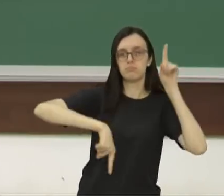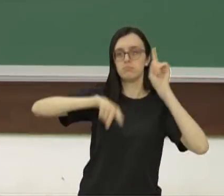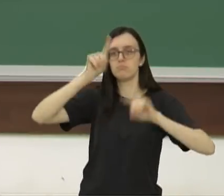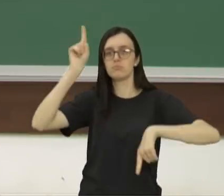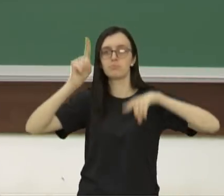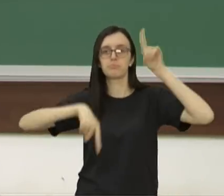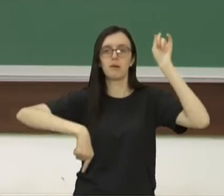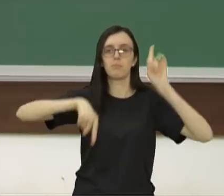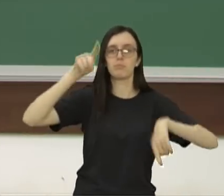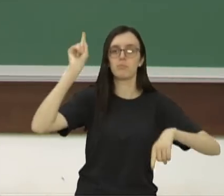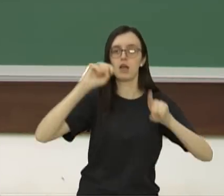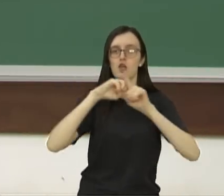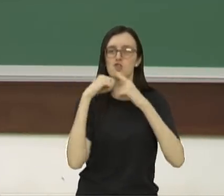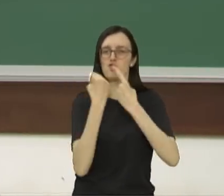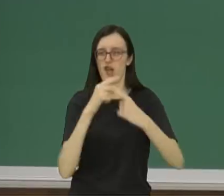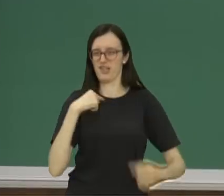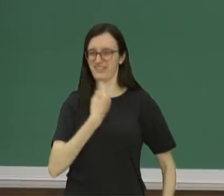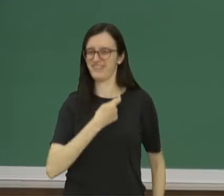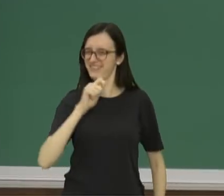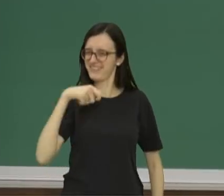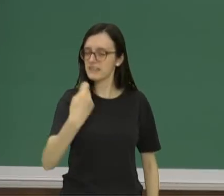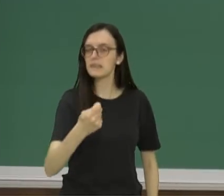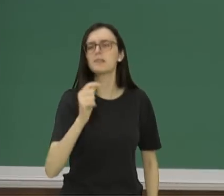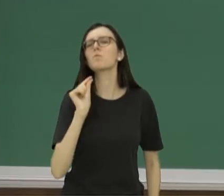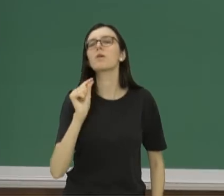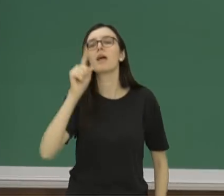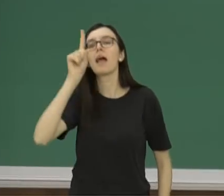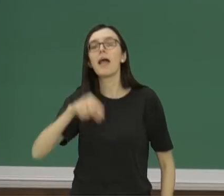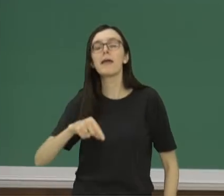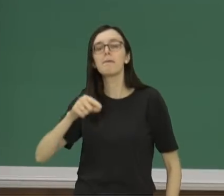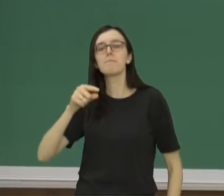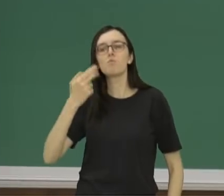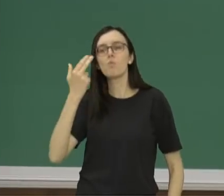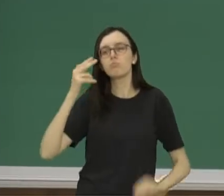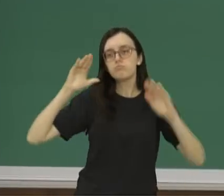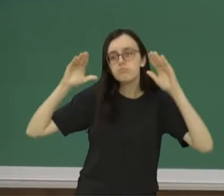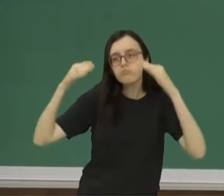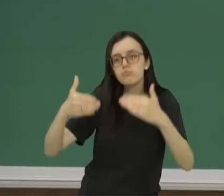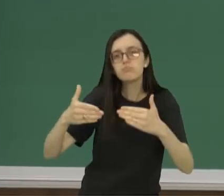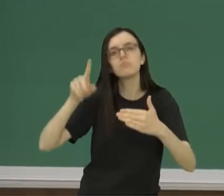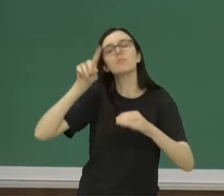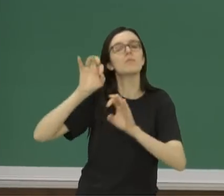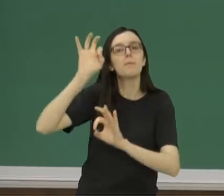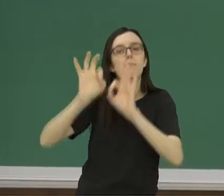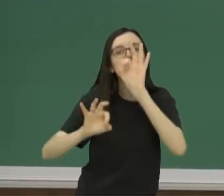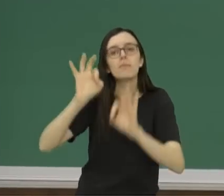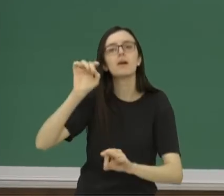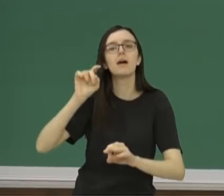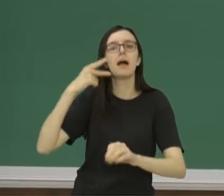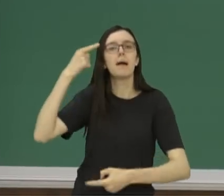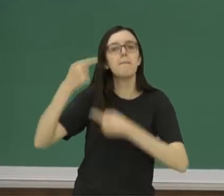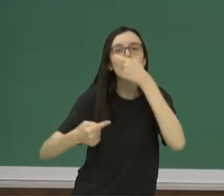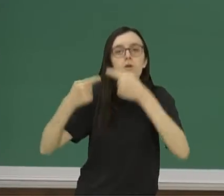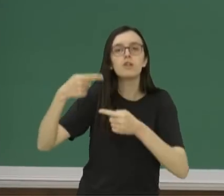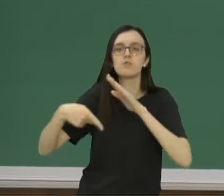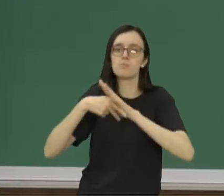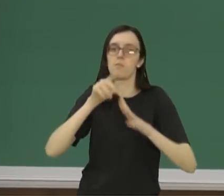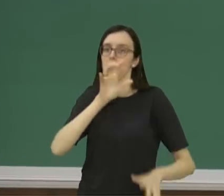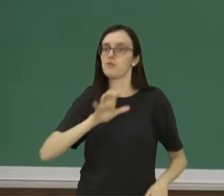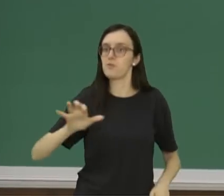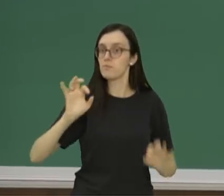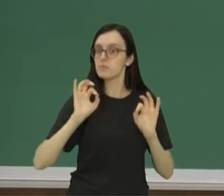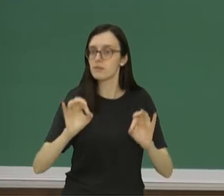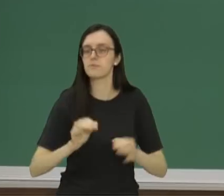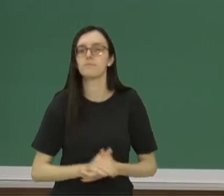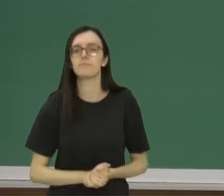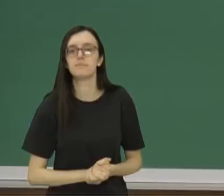desigualdades sociais que nós chamamos, que elas então são trabalhadas dentro desses planos, dessas políticas regionais,